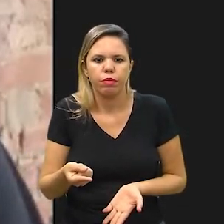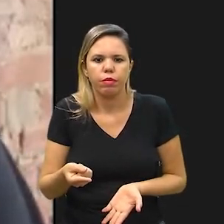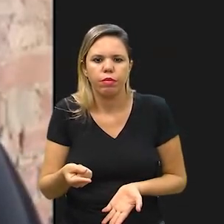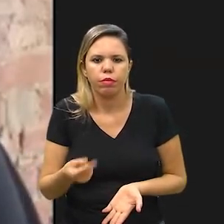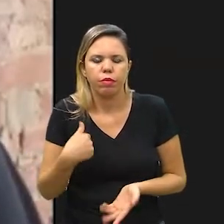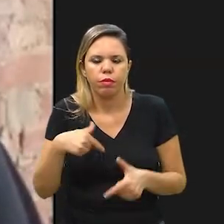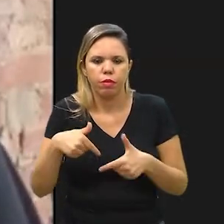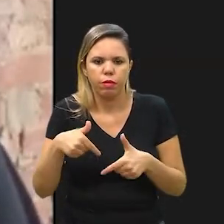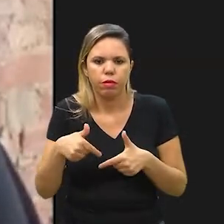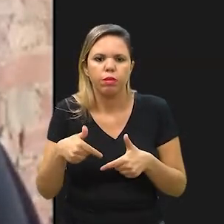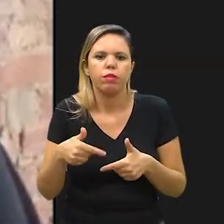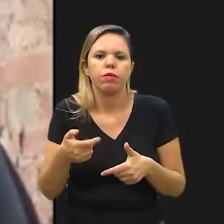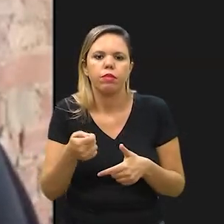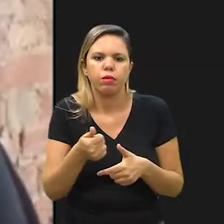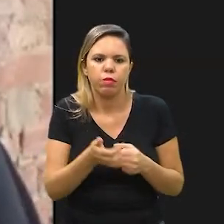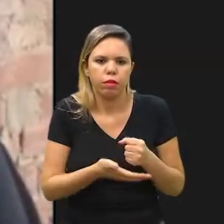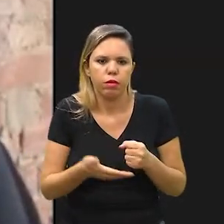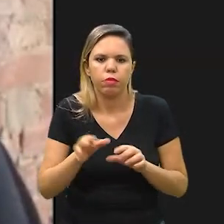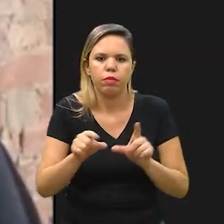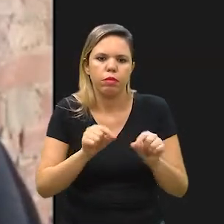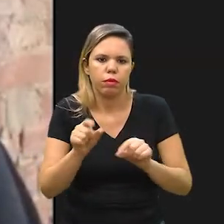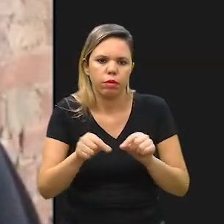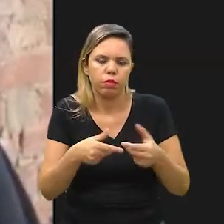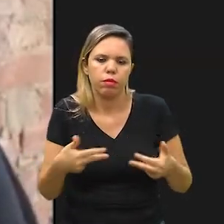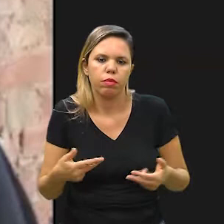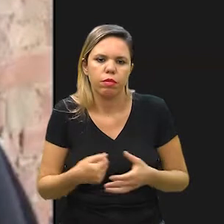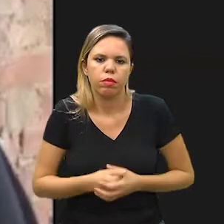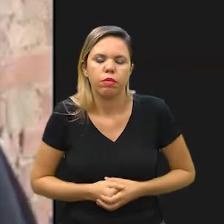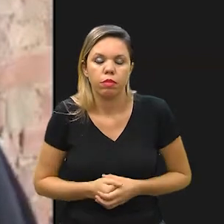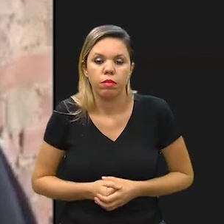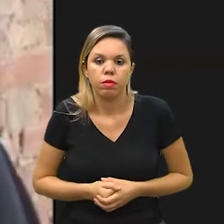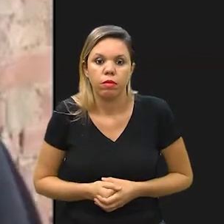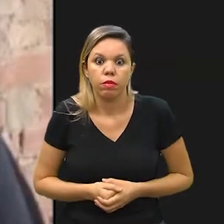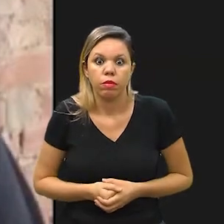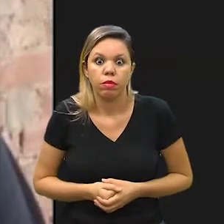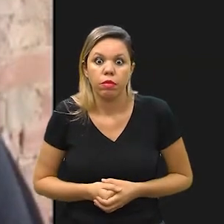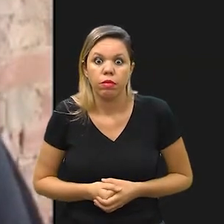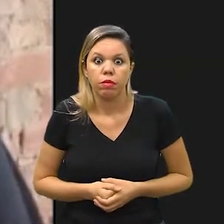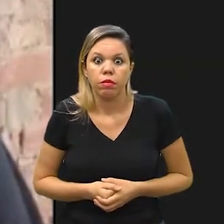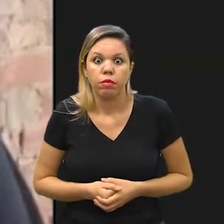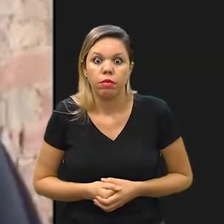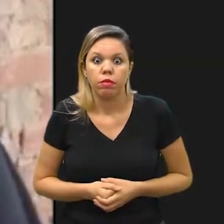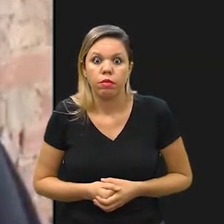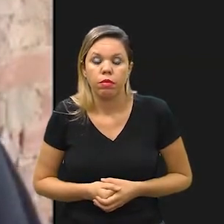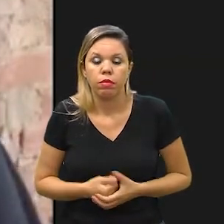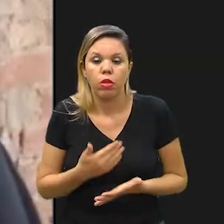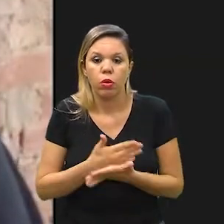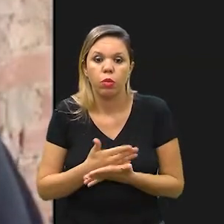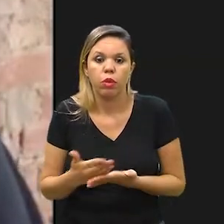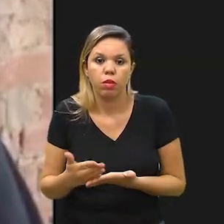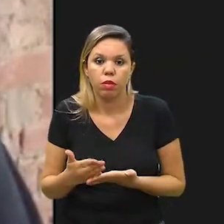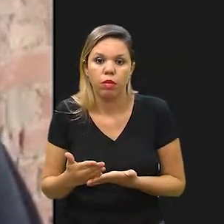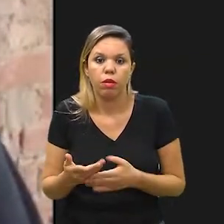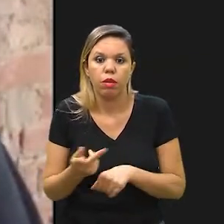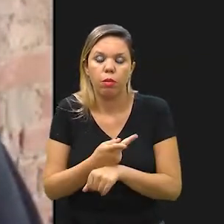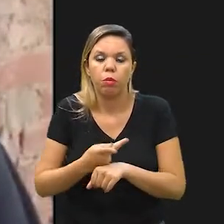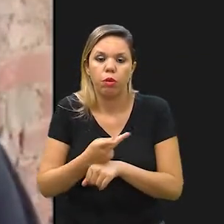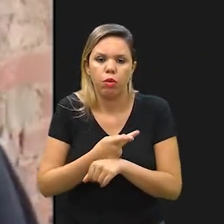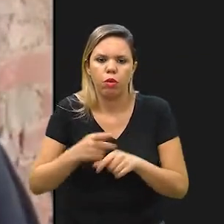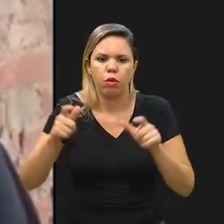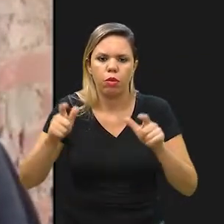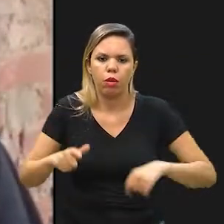eu trabalhava com poucas opções, né, vamos dizer assim. E aí eu comecei a procurar um local